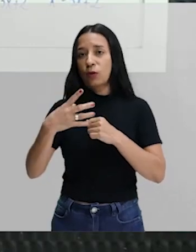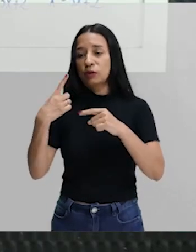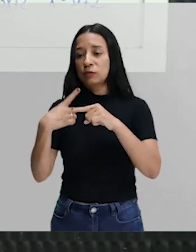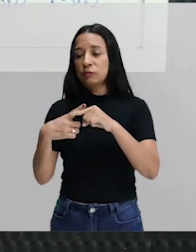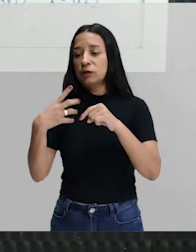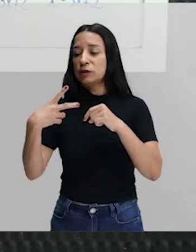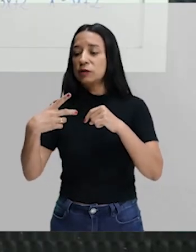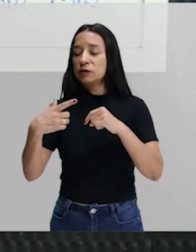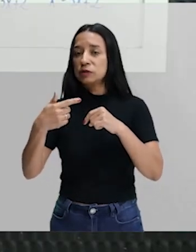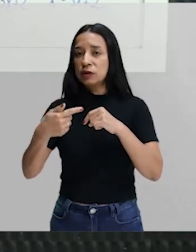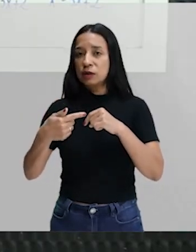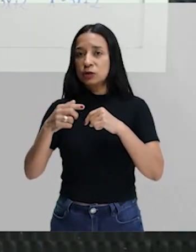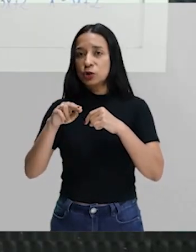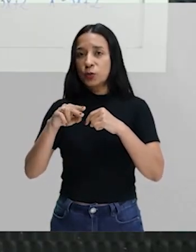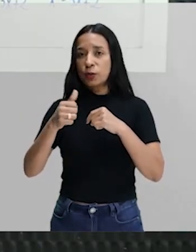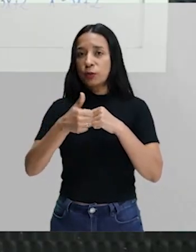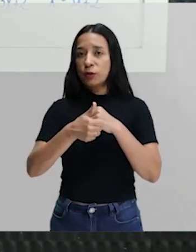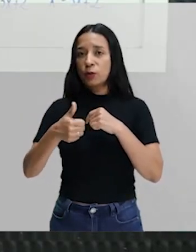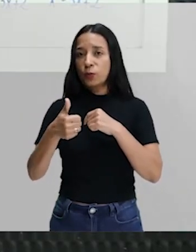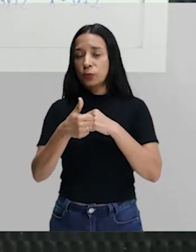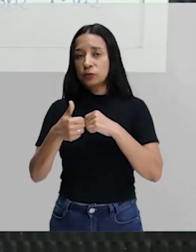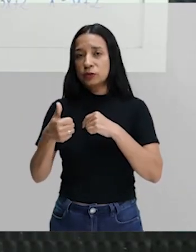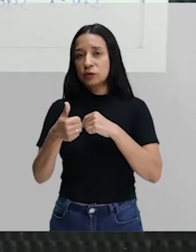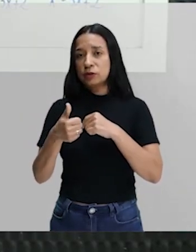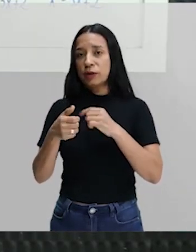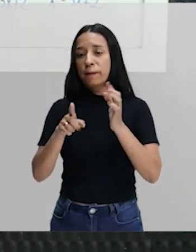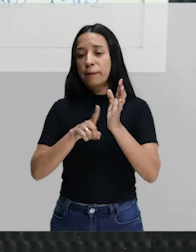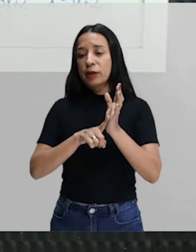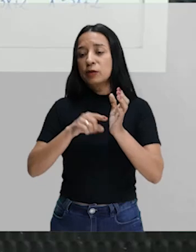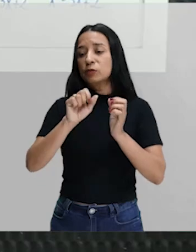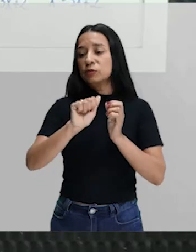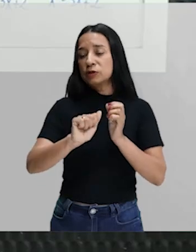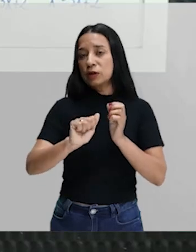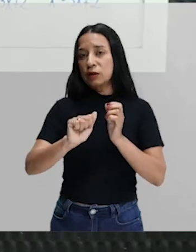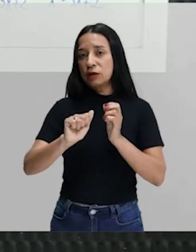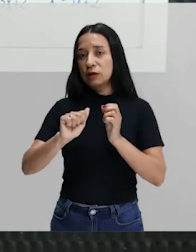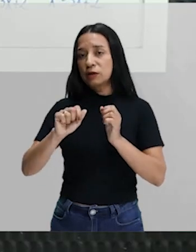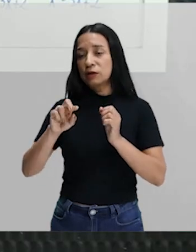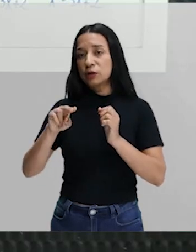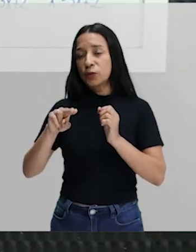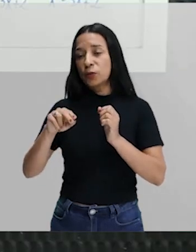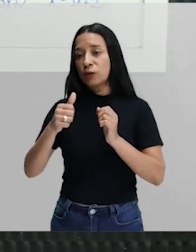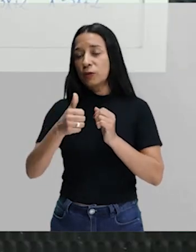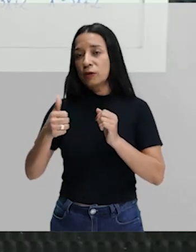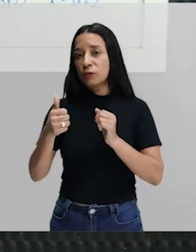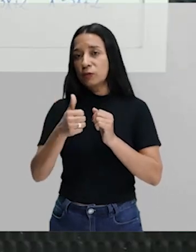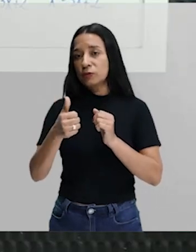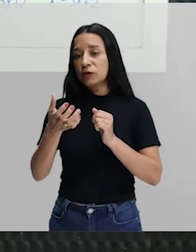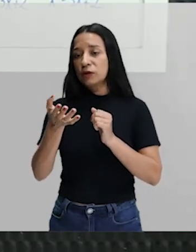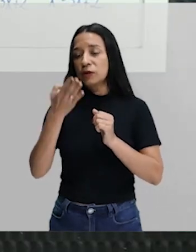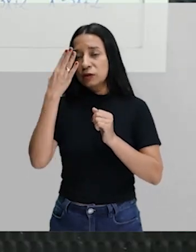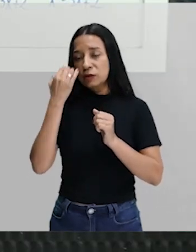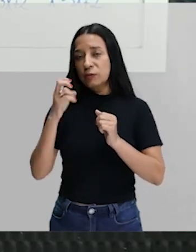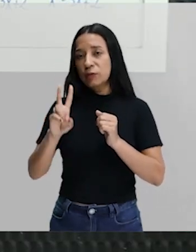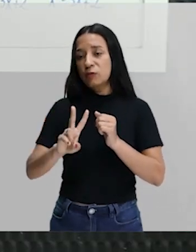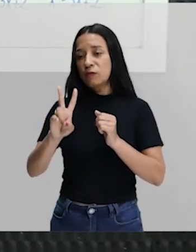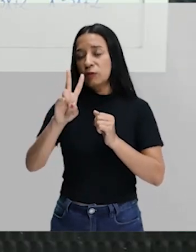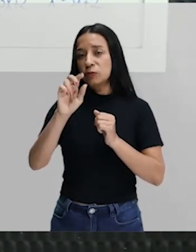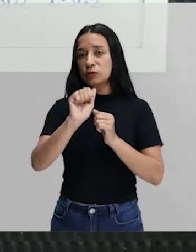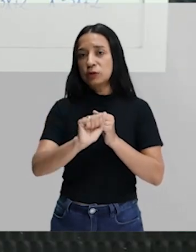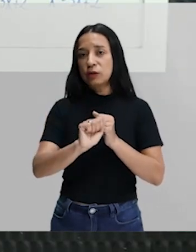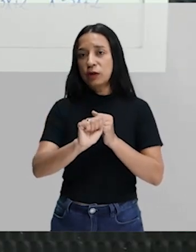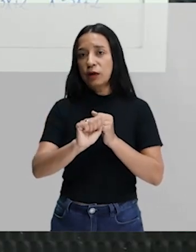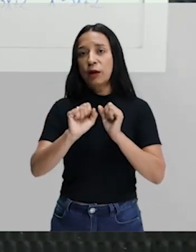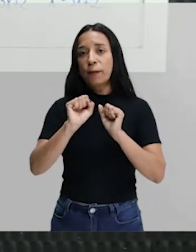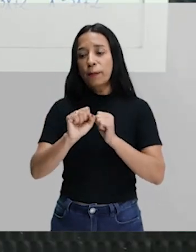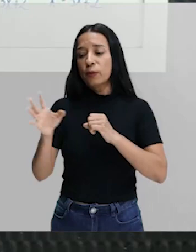11. Então, menos A é igual a 11, mas eu quero saber é o valor de A. Então, eu posso